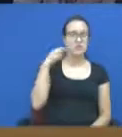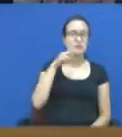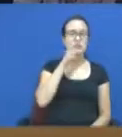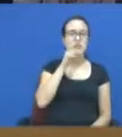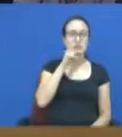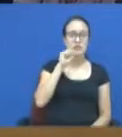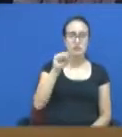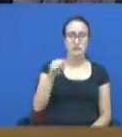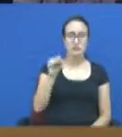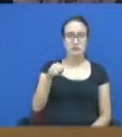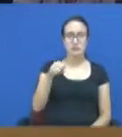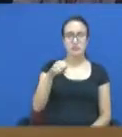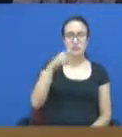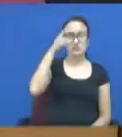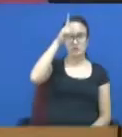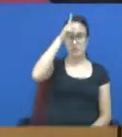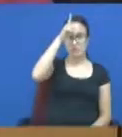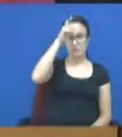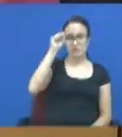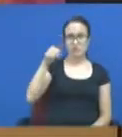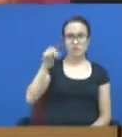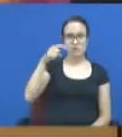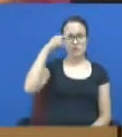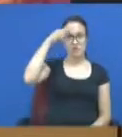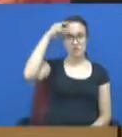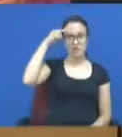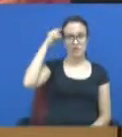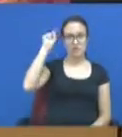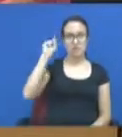Pascotto. Sim. Wilson Cerqueira. Sim.